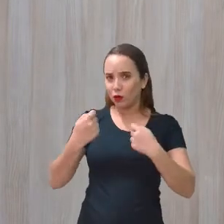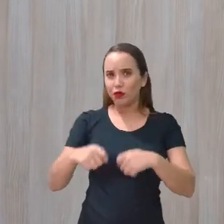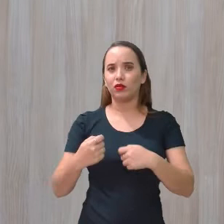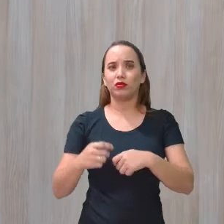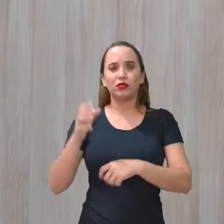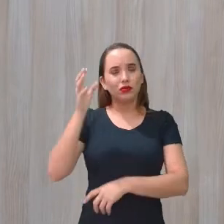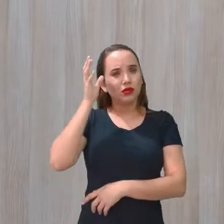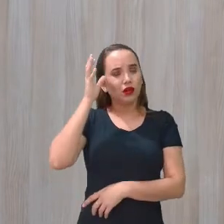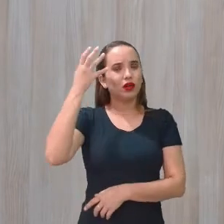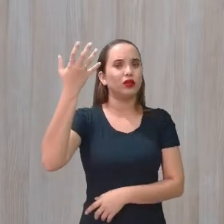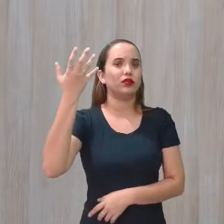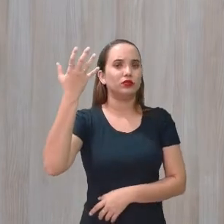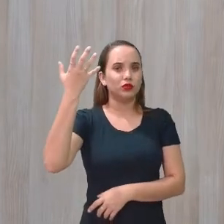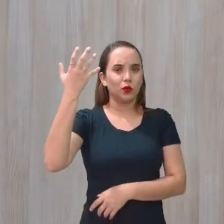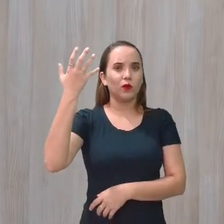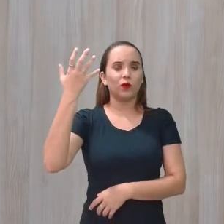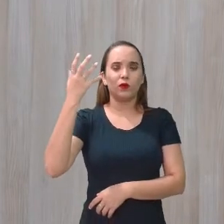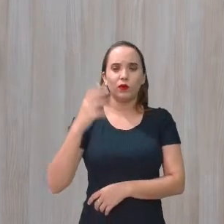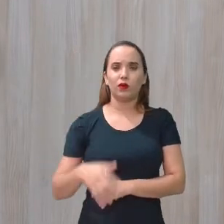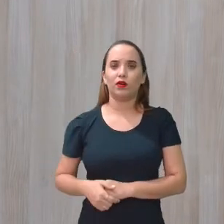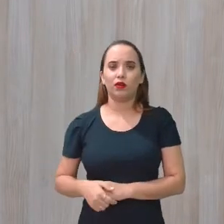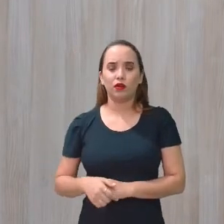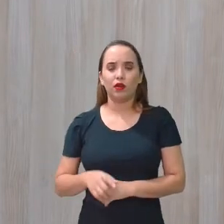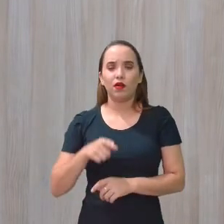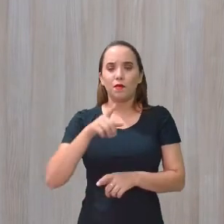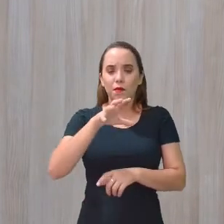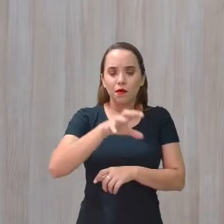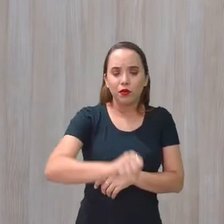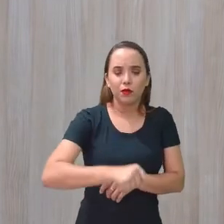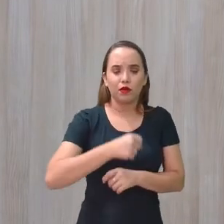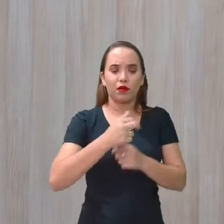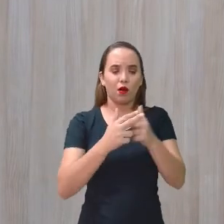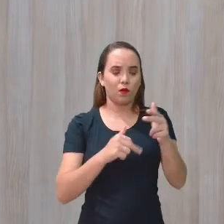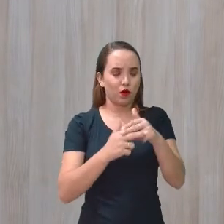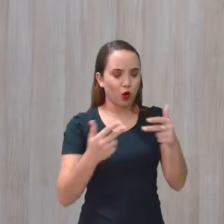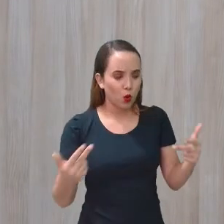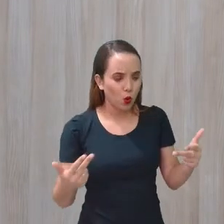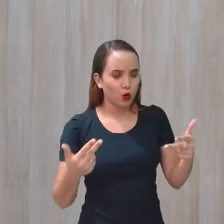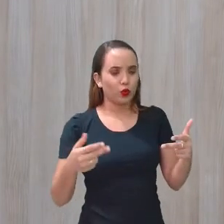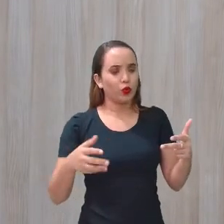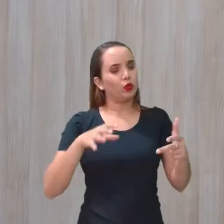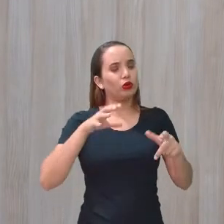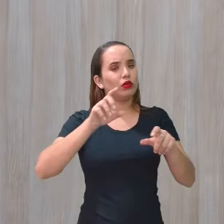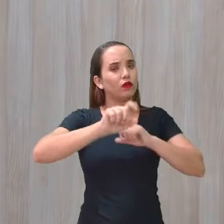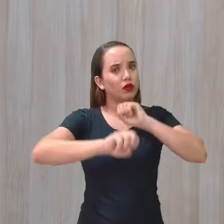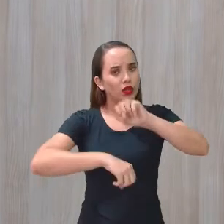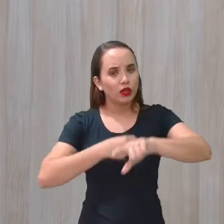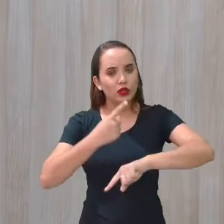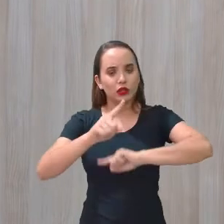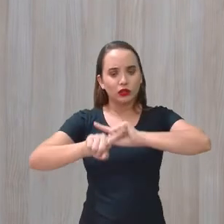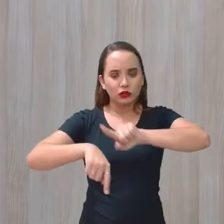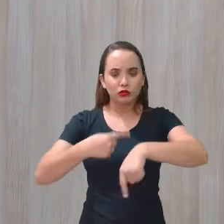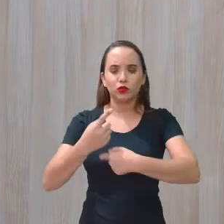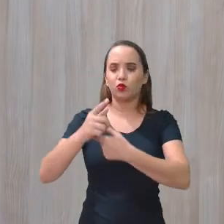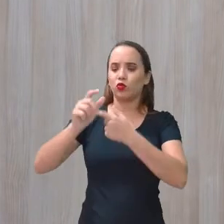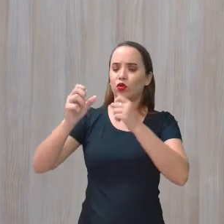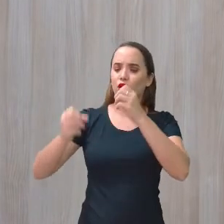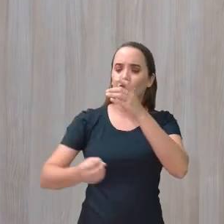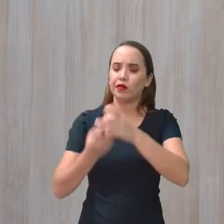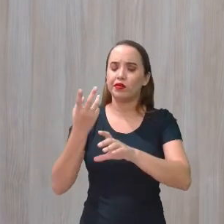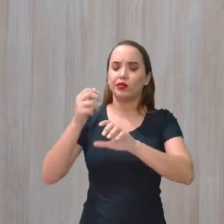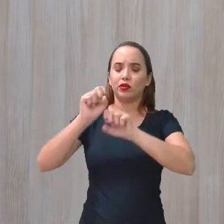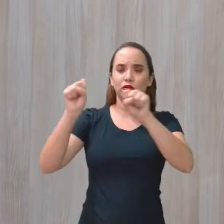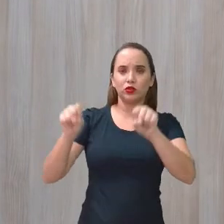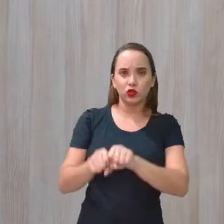resolver problemas, onde você vai pegar a ferramenta sistema de equações ou equações e vai utilizar para resolver